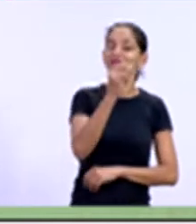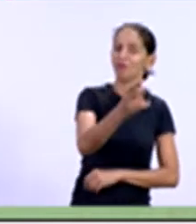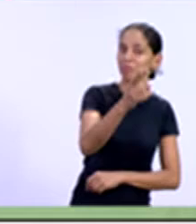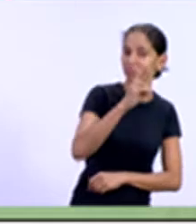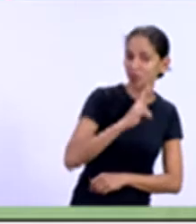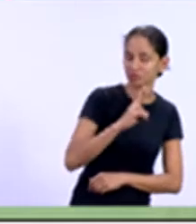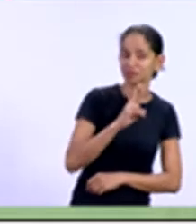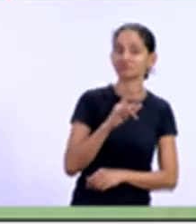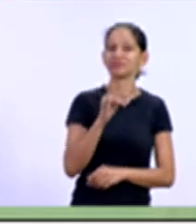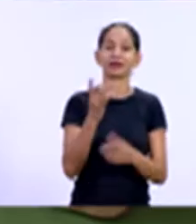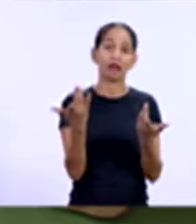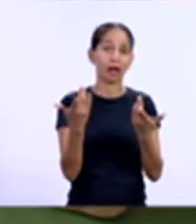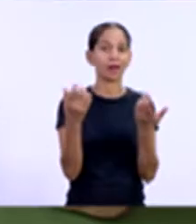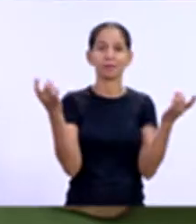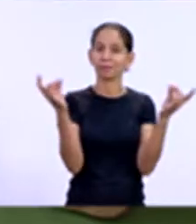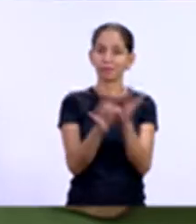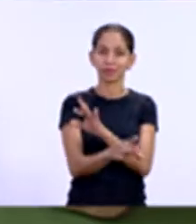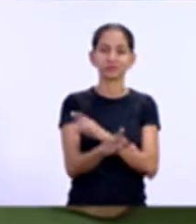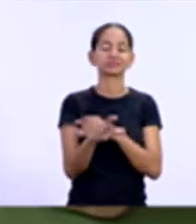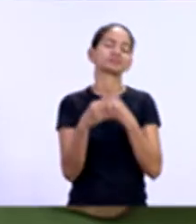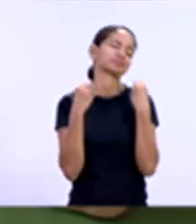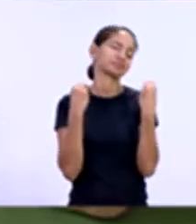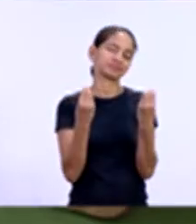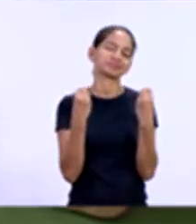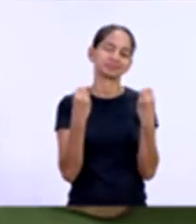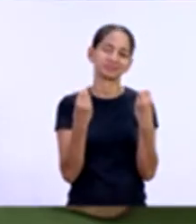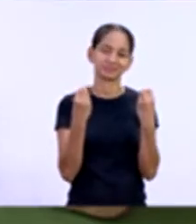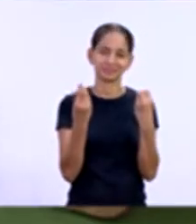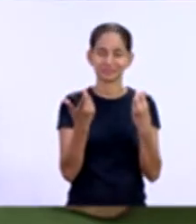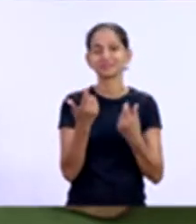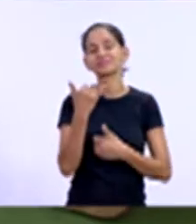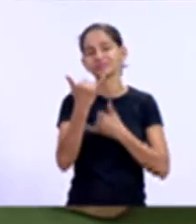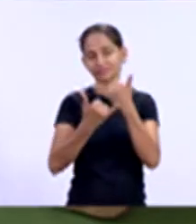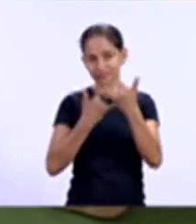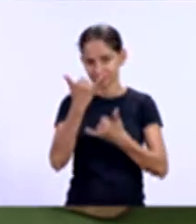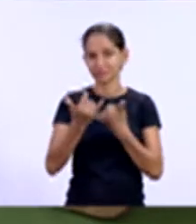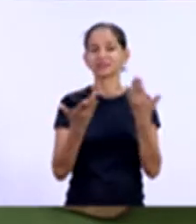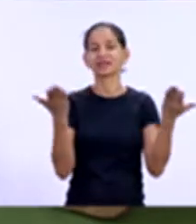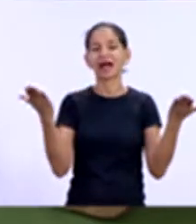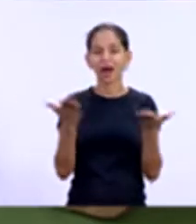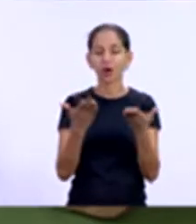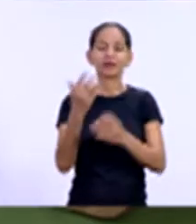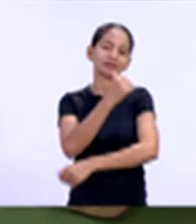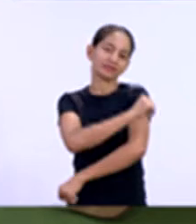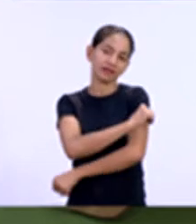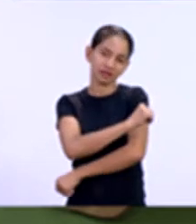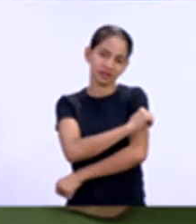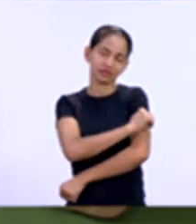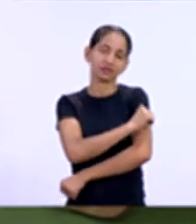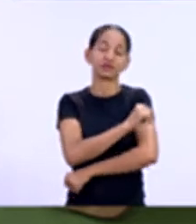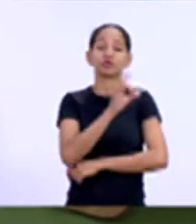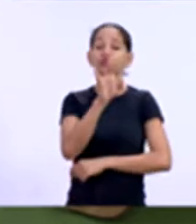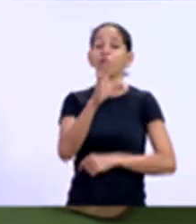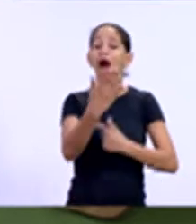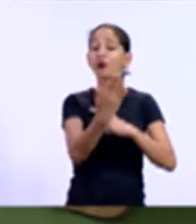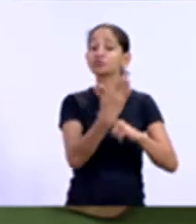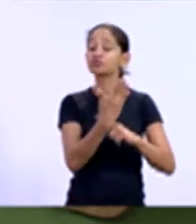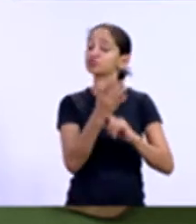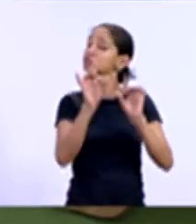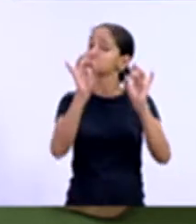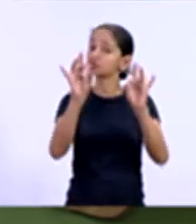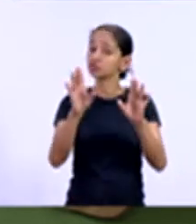slide pronto. Não tão pronto. Mas é os nossos alunos fazendo essa cooperação, a